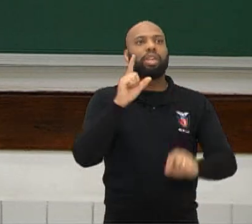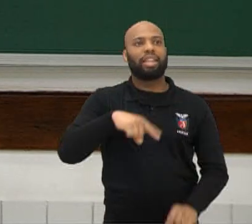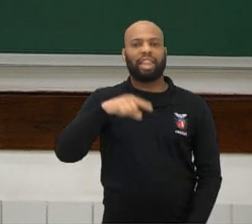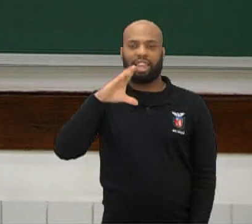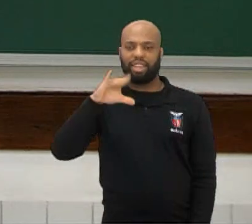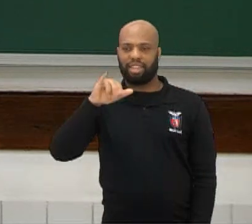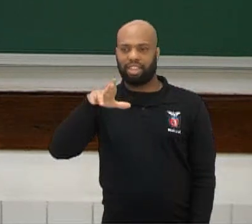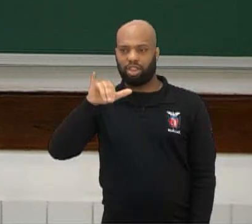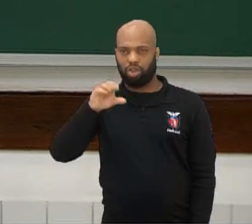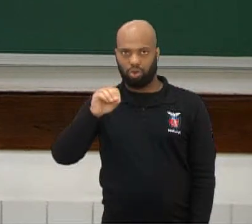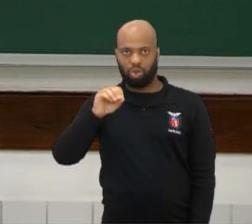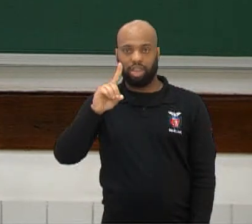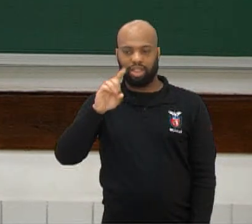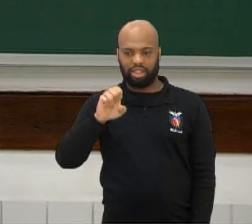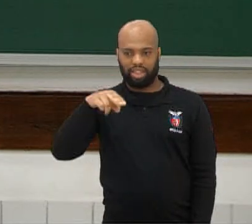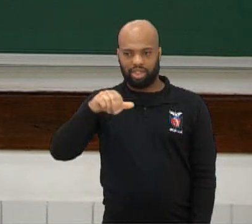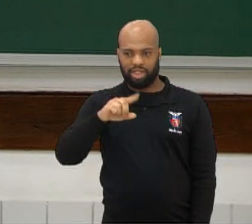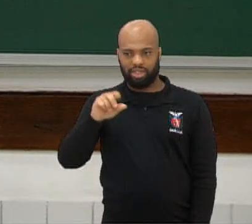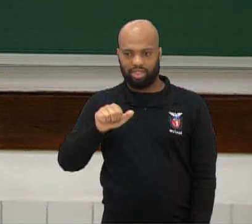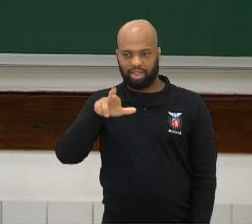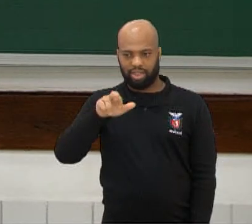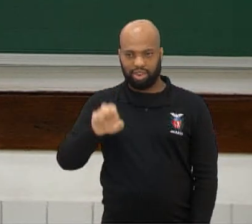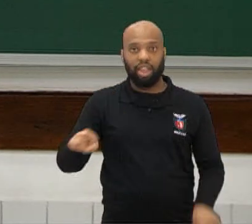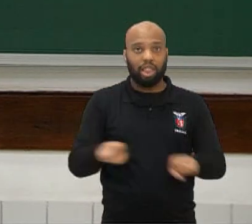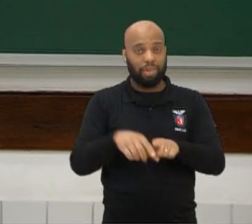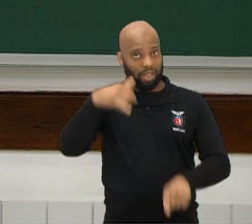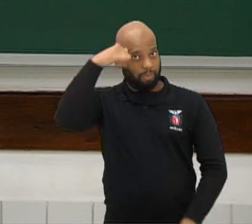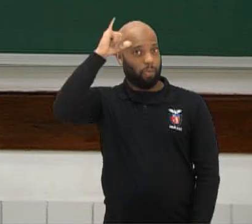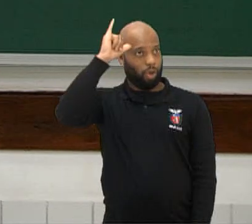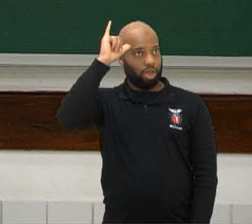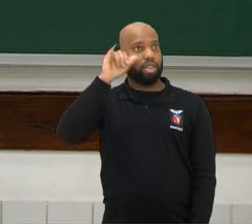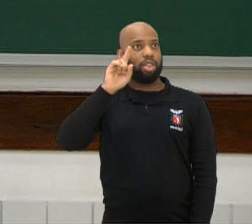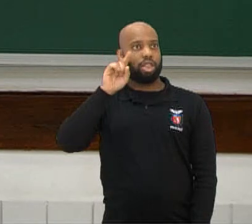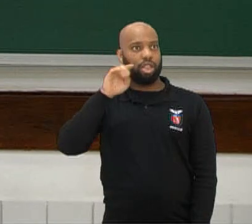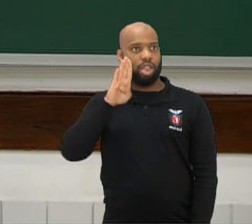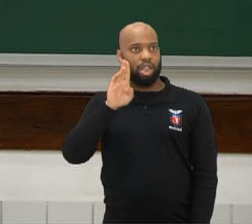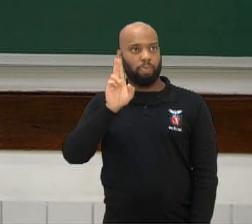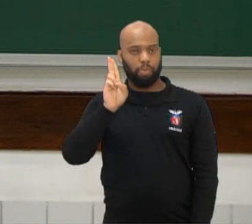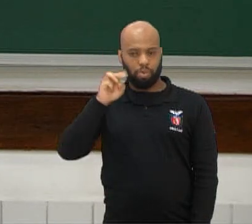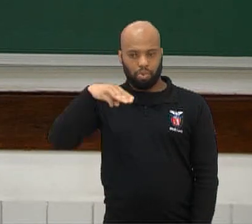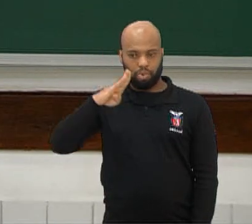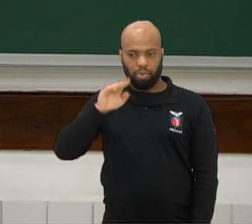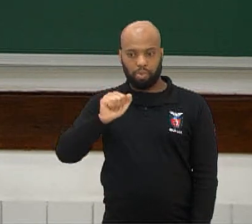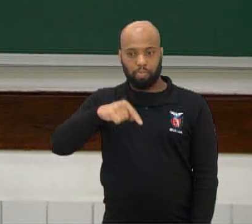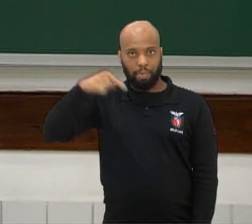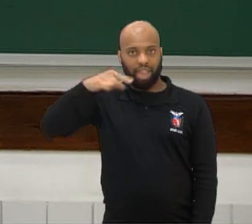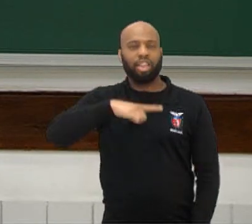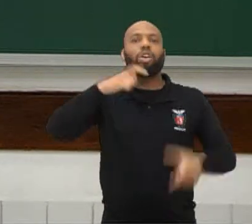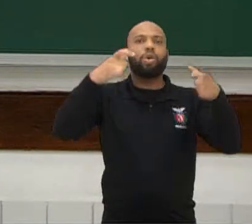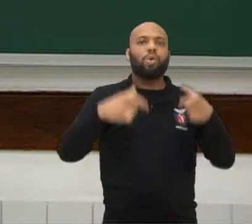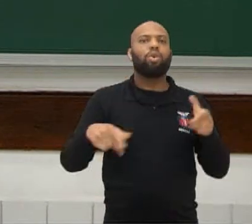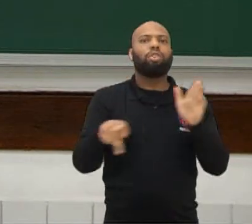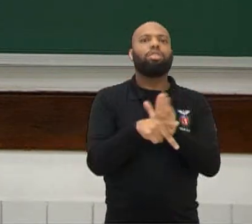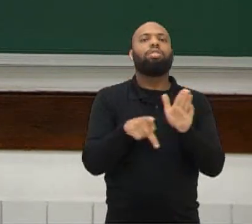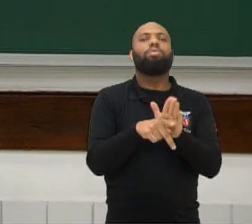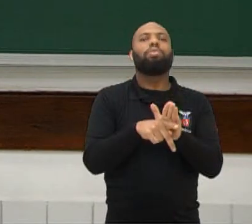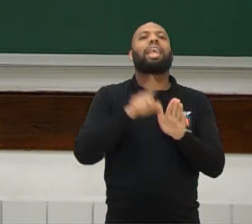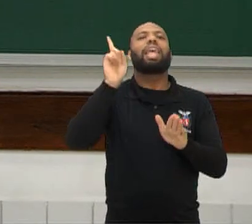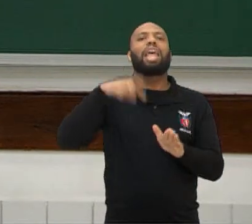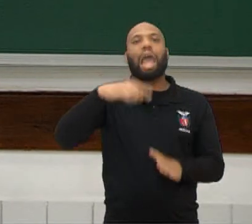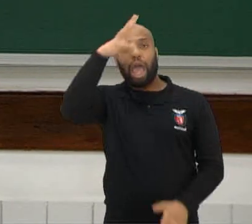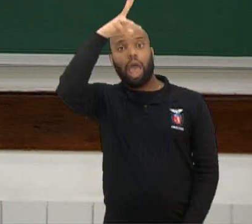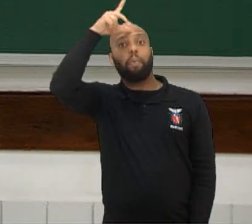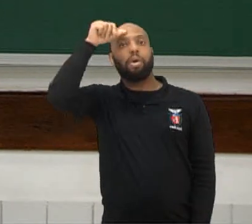da festa ali do Boi Bumbá, que é representada pelo Festival de Parintins no Amazonas, né? Como se fosse o carnaval